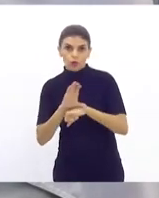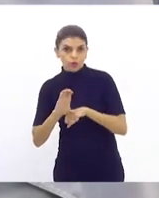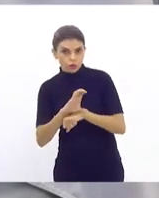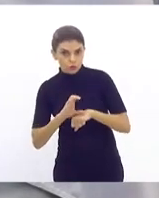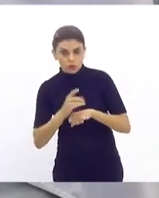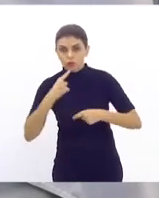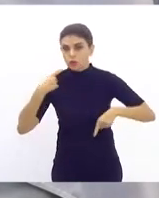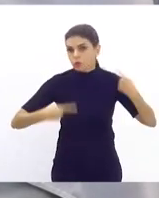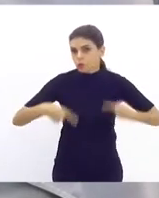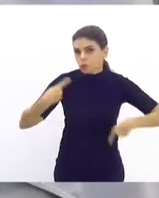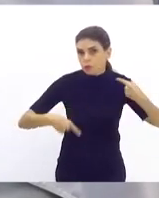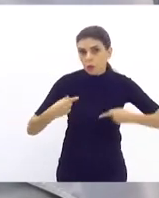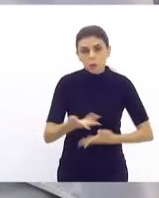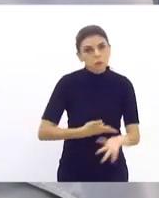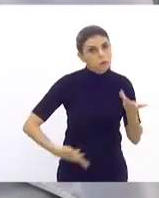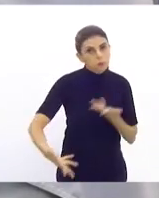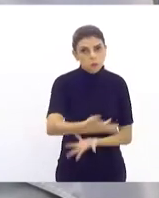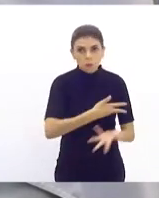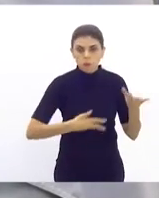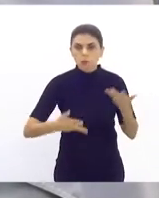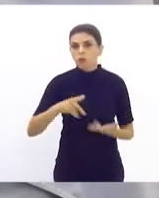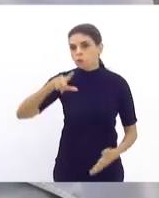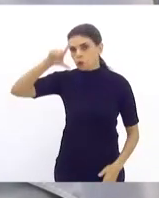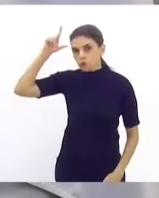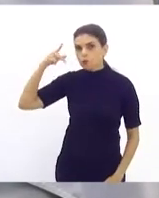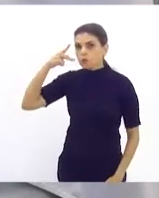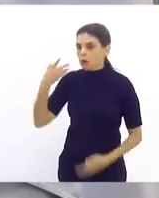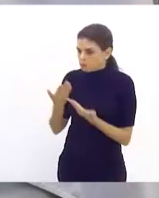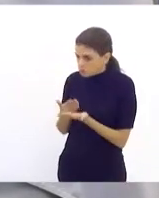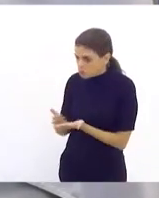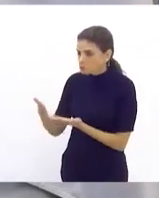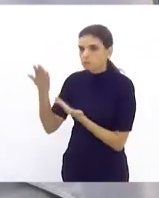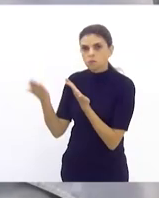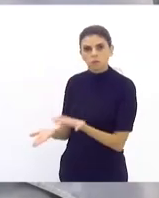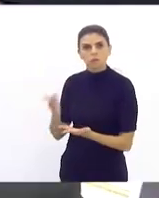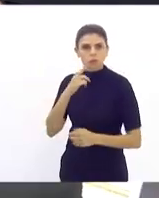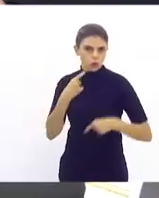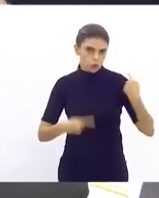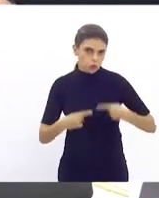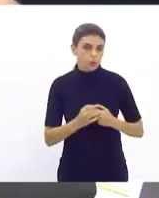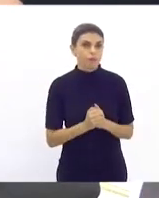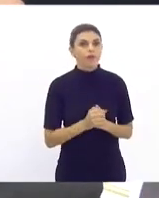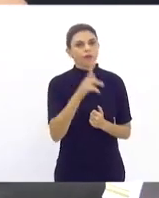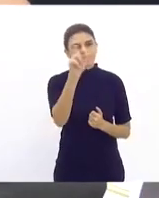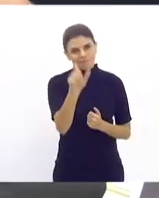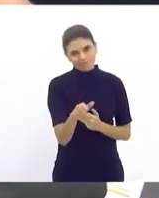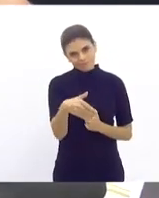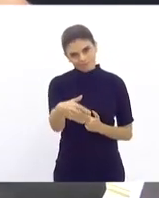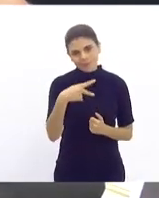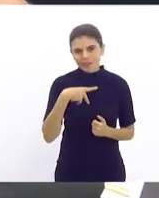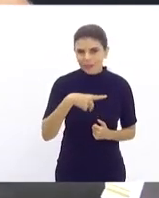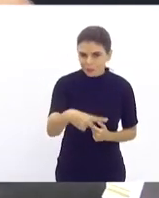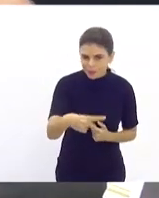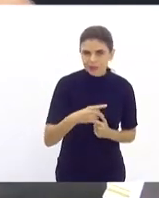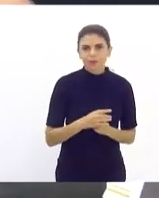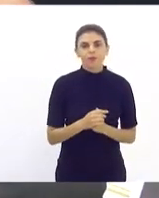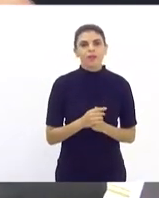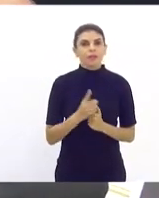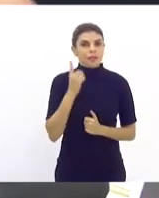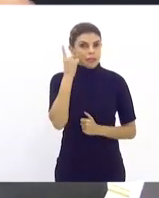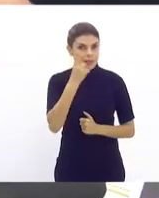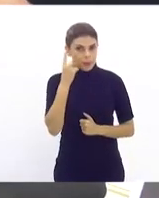Em discussão? Queria discutir. Deputado Luiz Paulo, para discutir. Senhor presidente, deputado